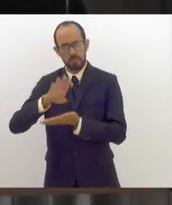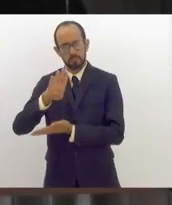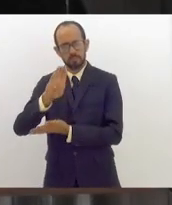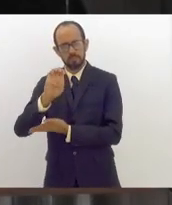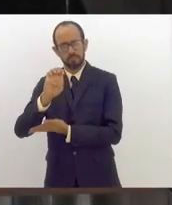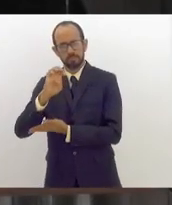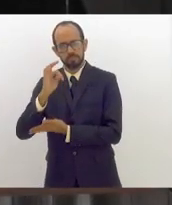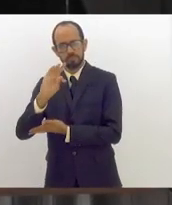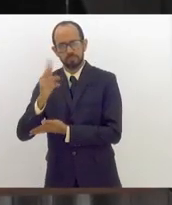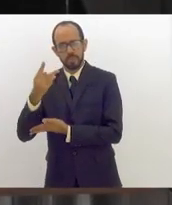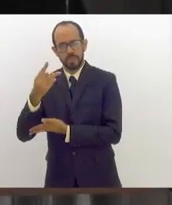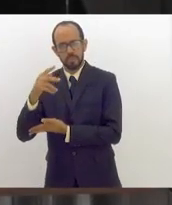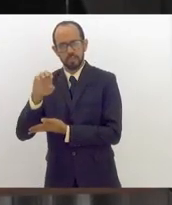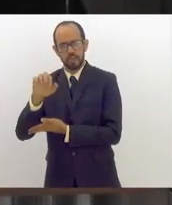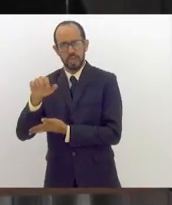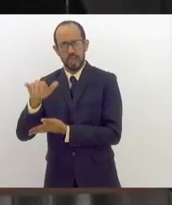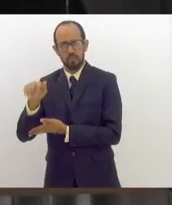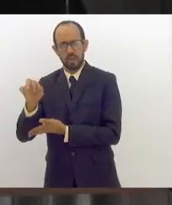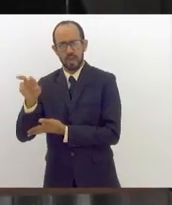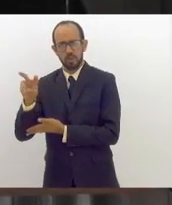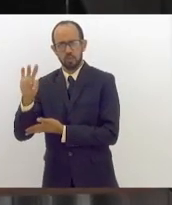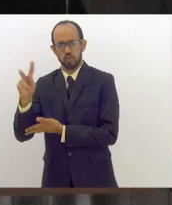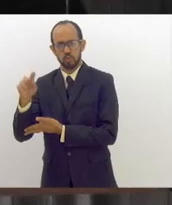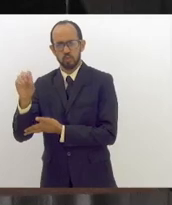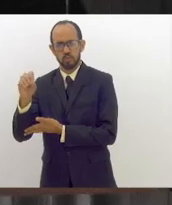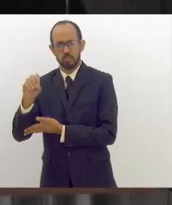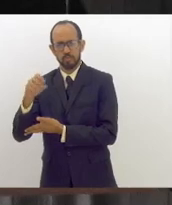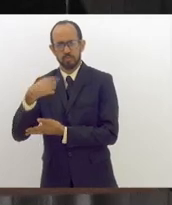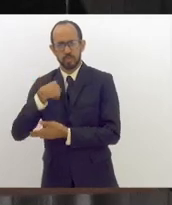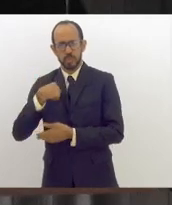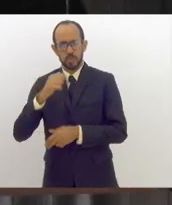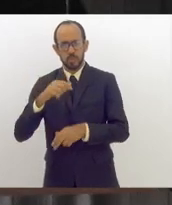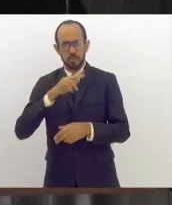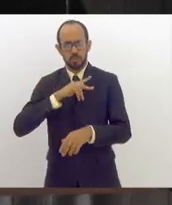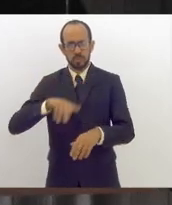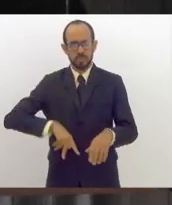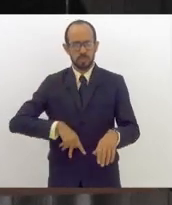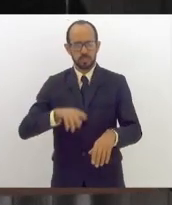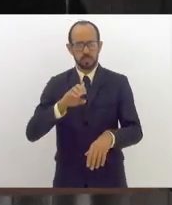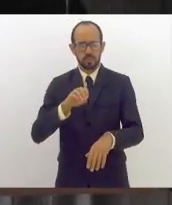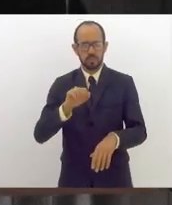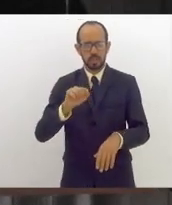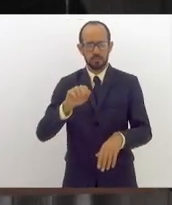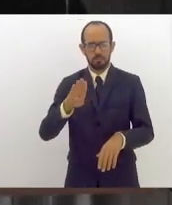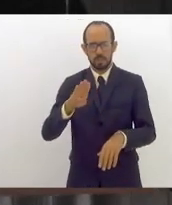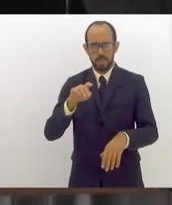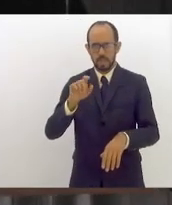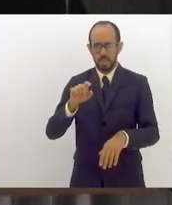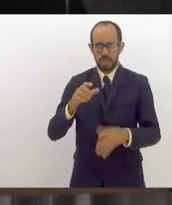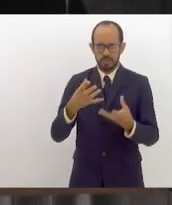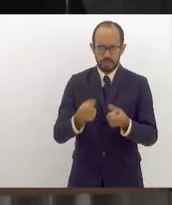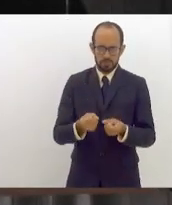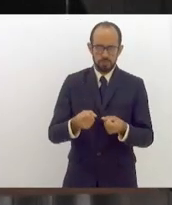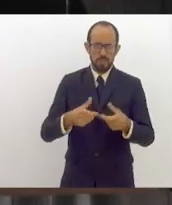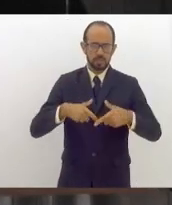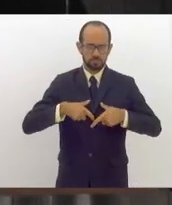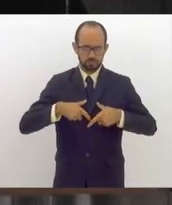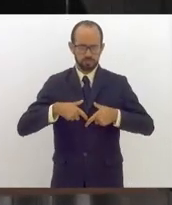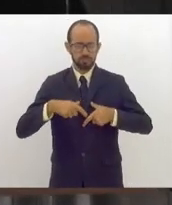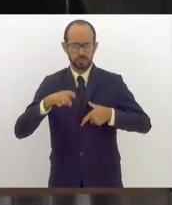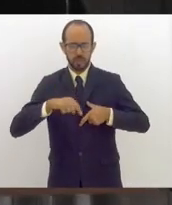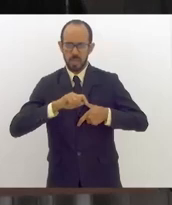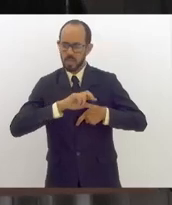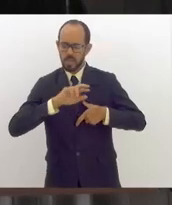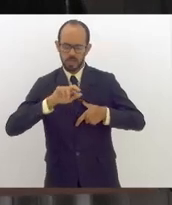senhoras e senhores enquanto presidente da ordem receber as honraria um ato que se reveste de simbolismo